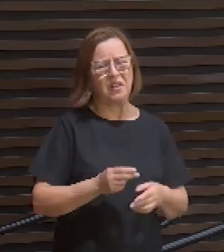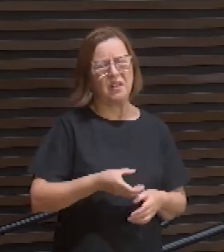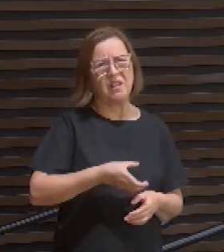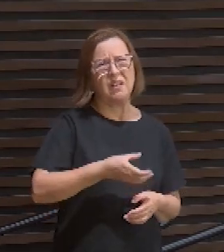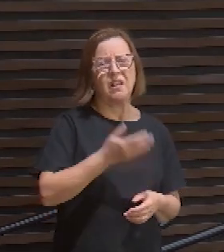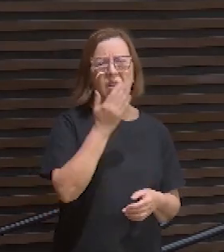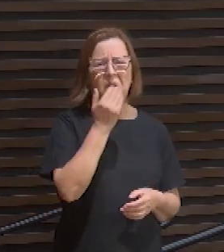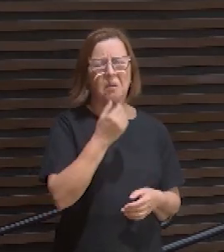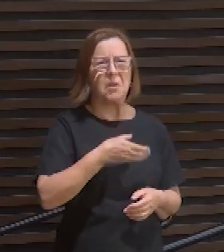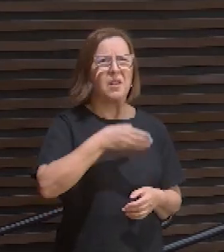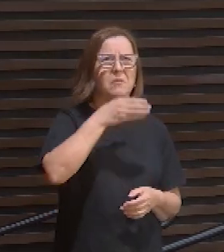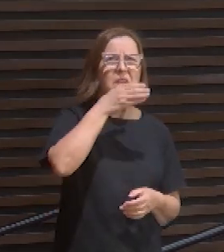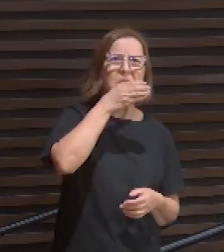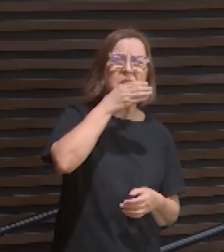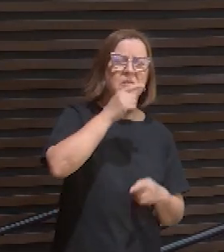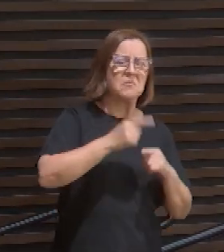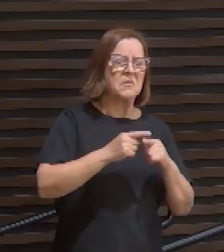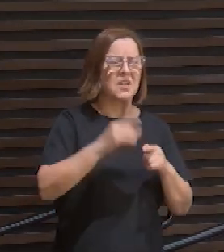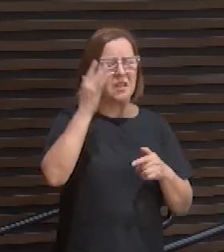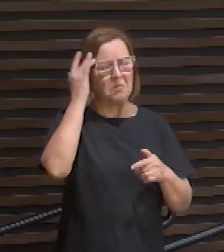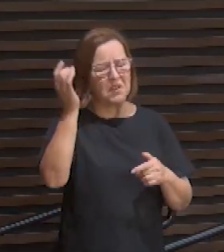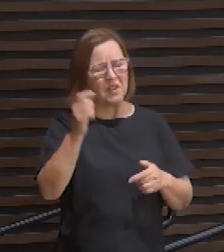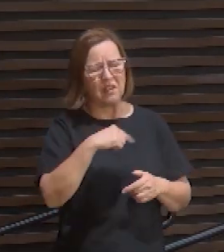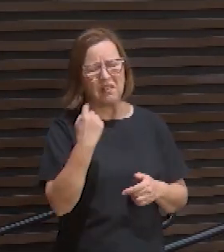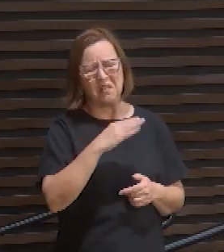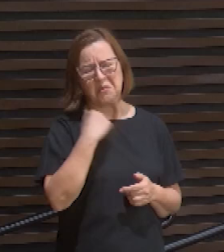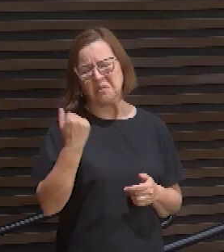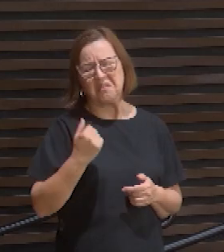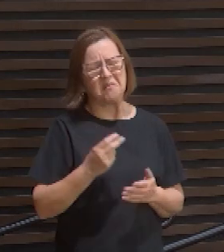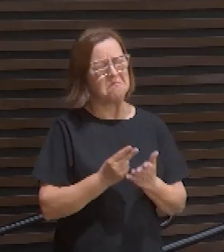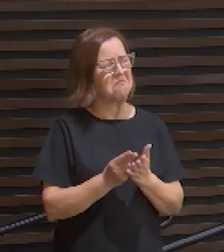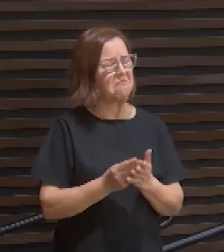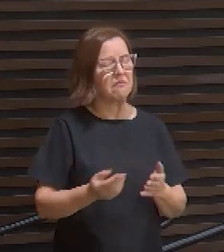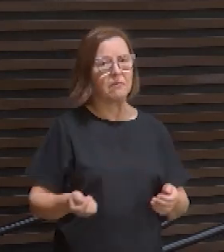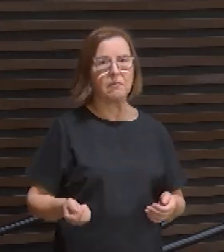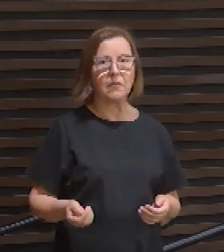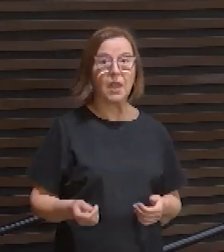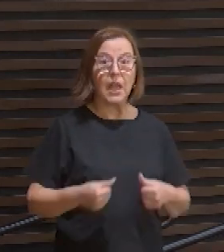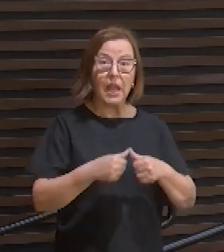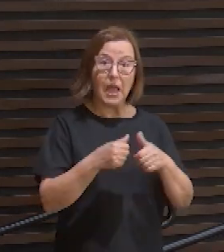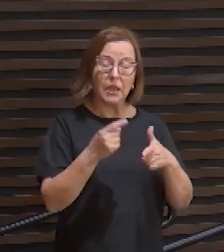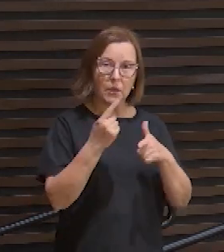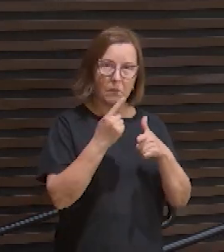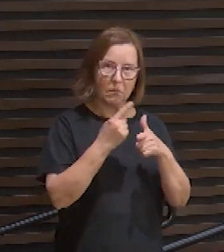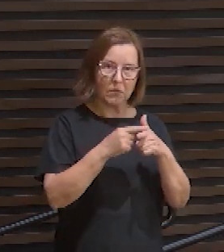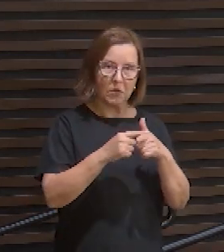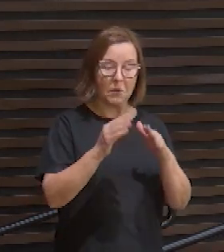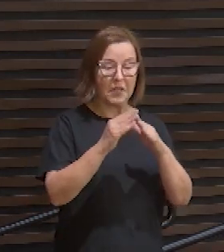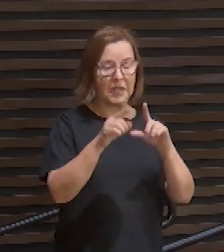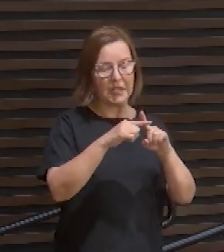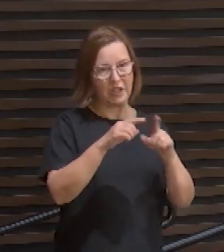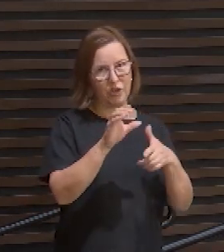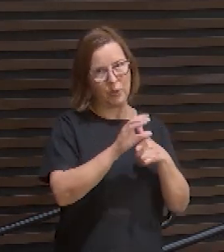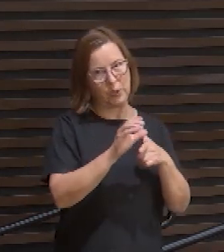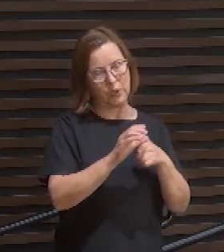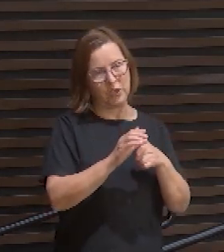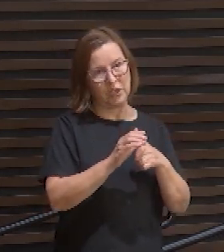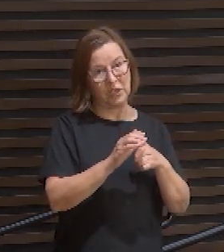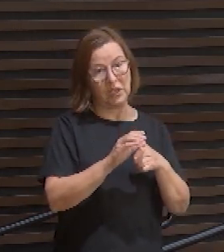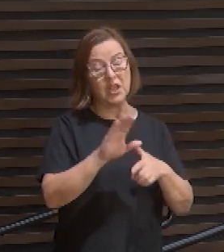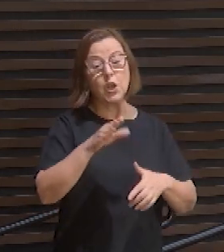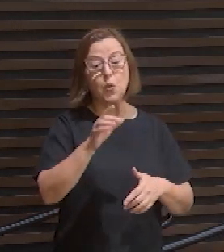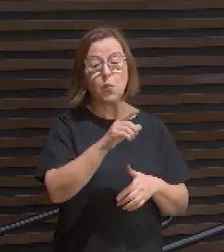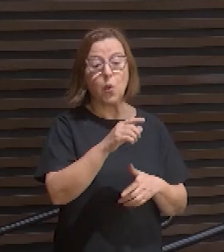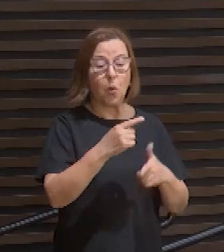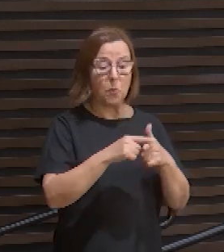Esse era o problema na igreja em Corinto. E qual que é o problema na igreja contemporânea? Você não vai ver no